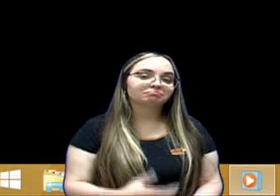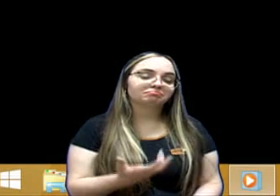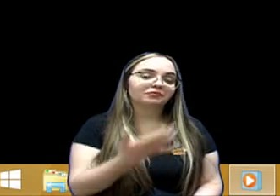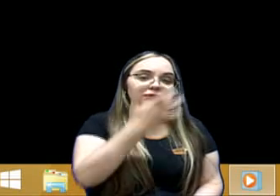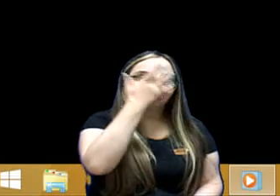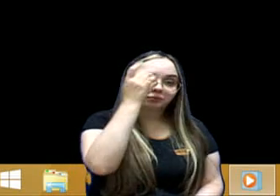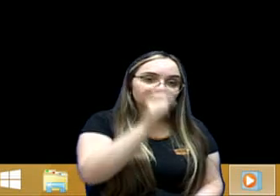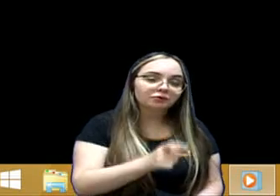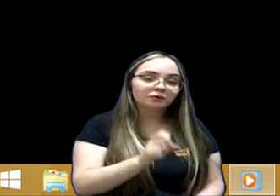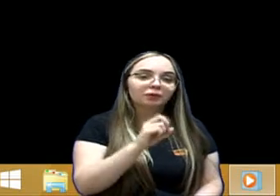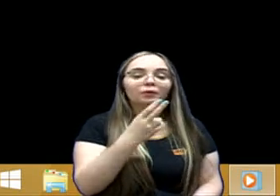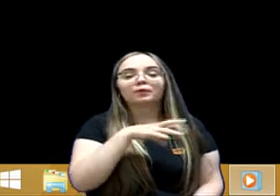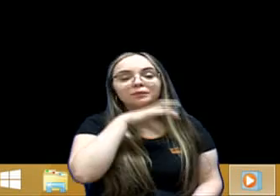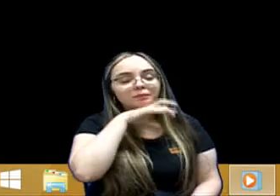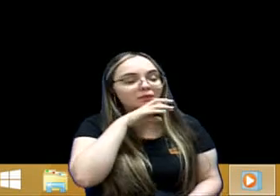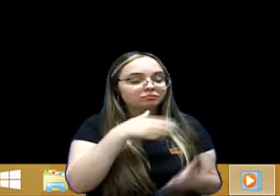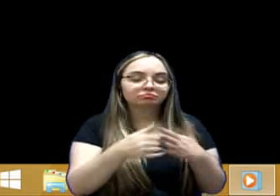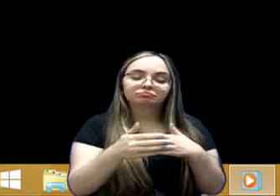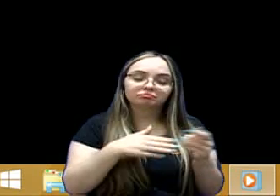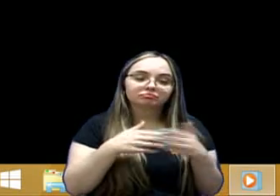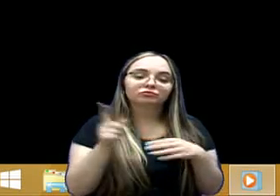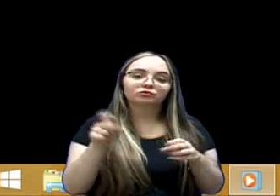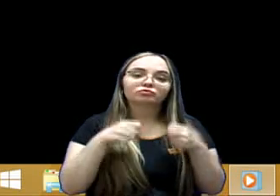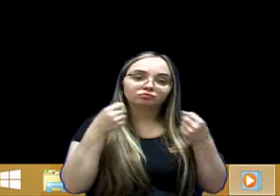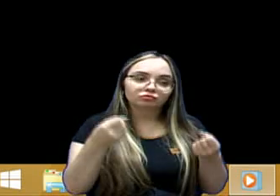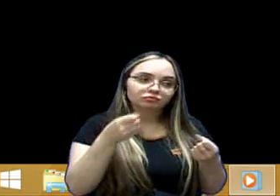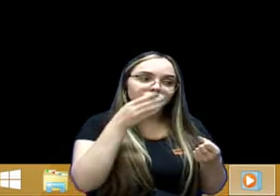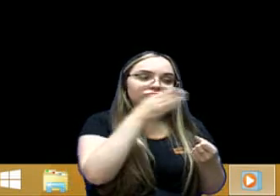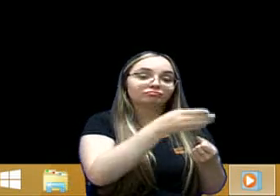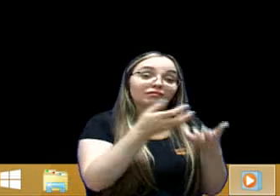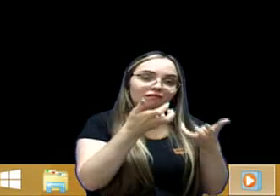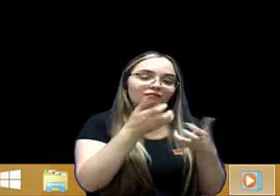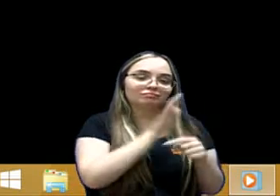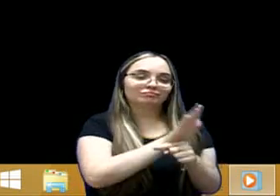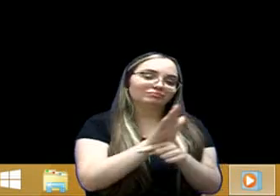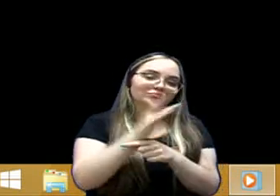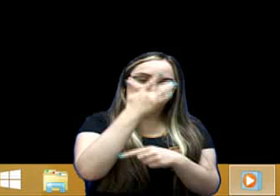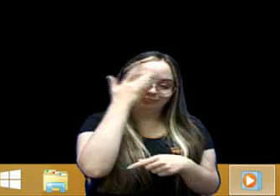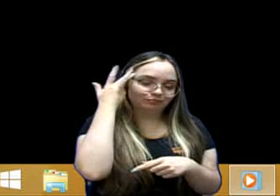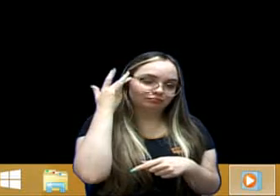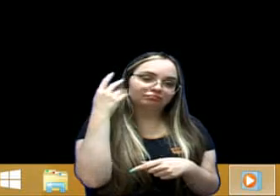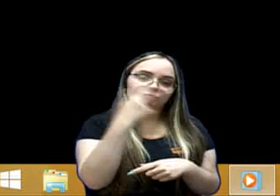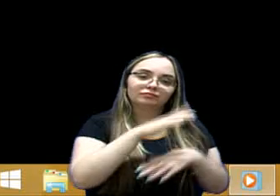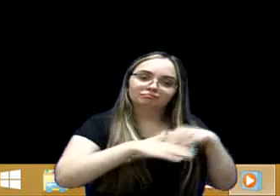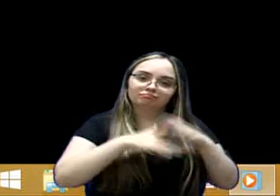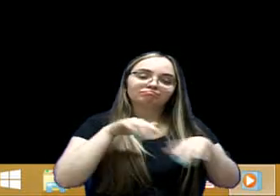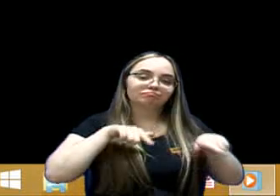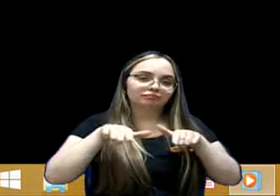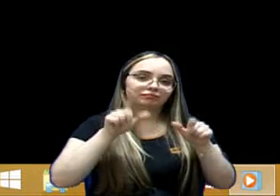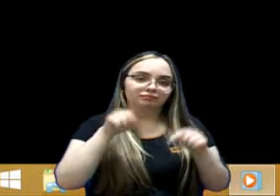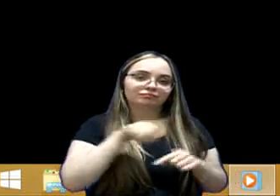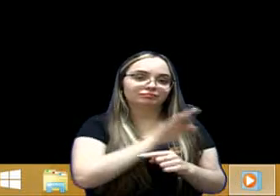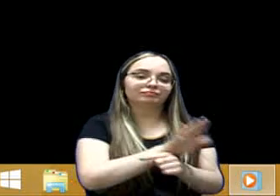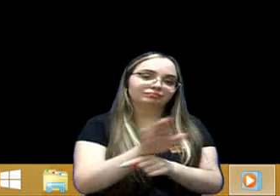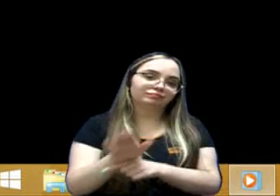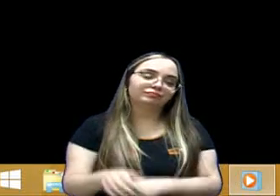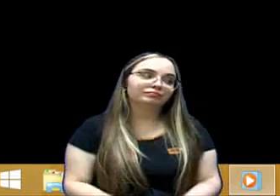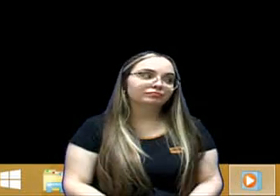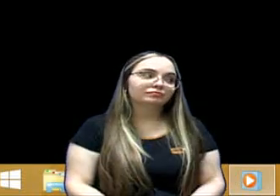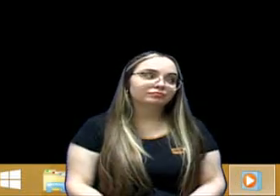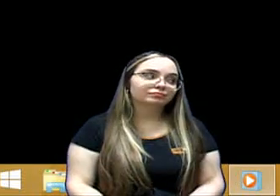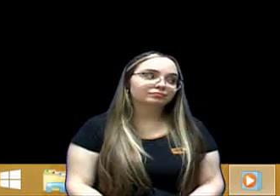pessoa, eles estão, vem, aí para fazer, venha, o que é, venha, da profissão, filha, e do que, vem, eles estão aí para cumprir.